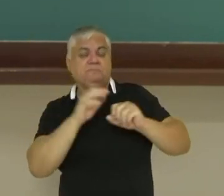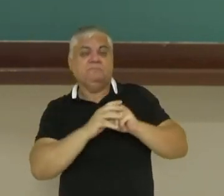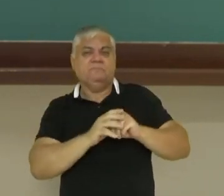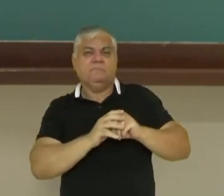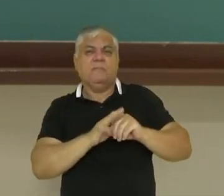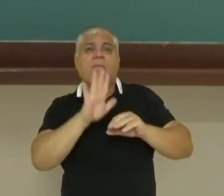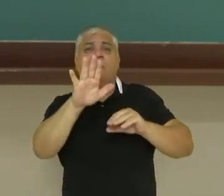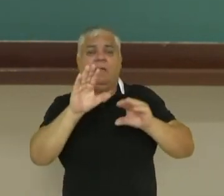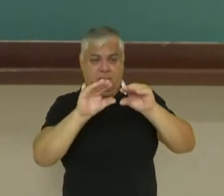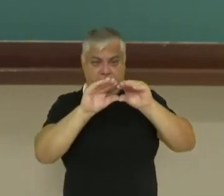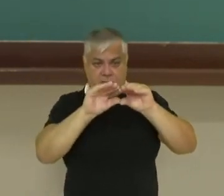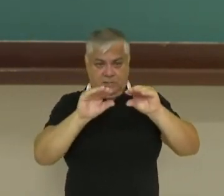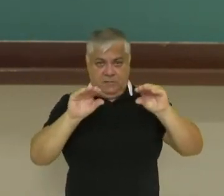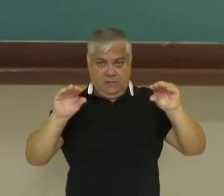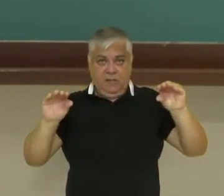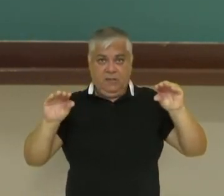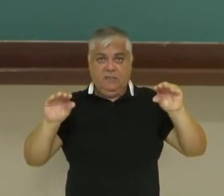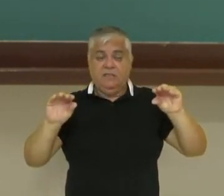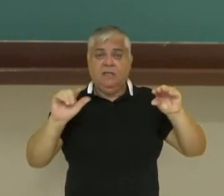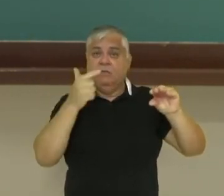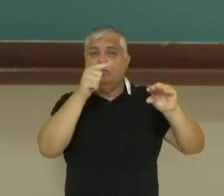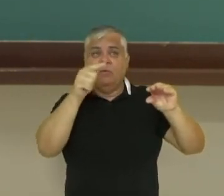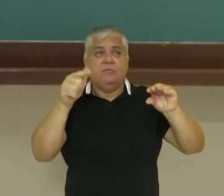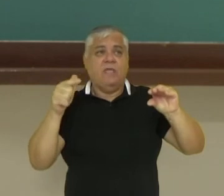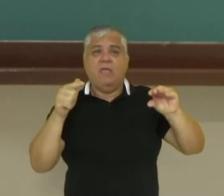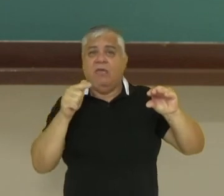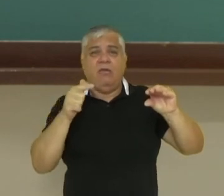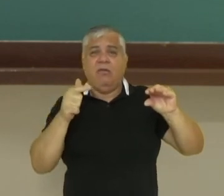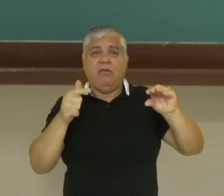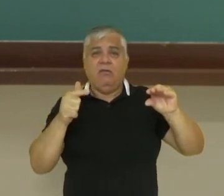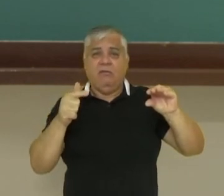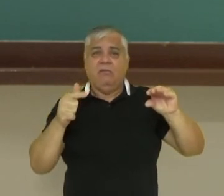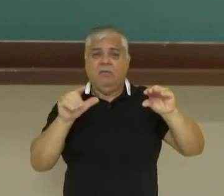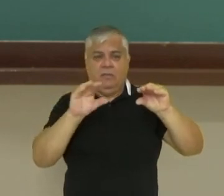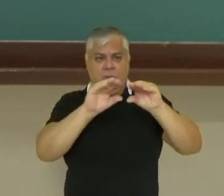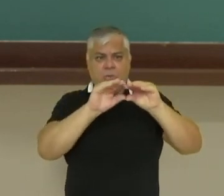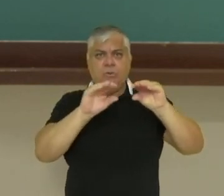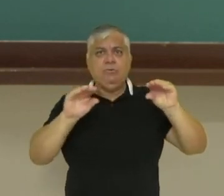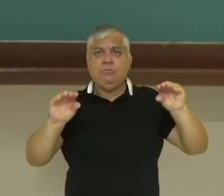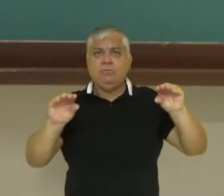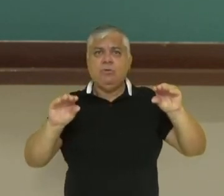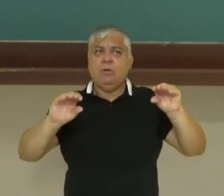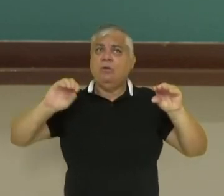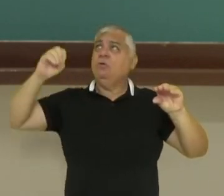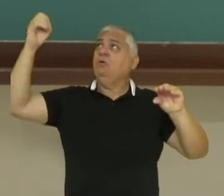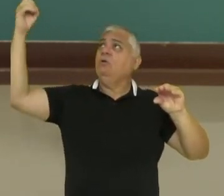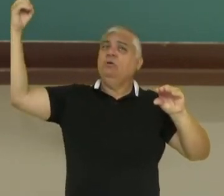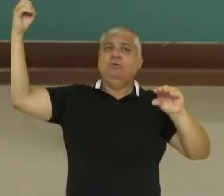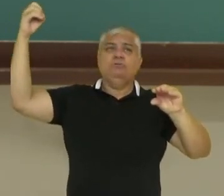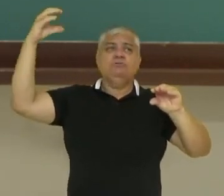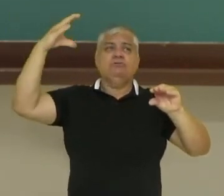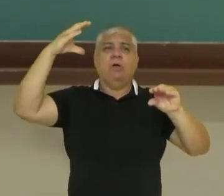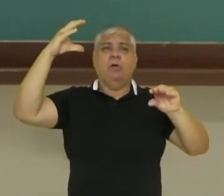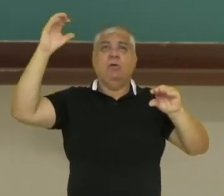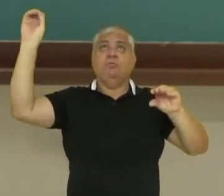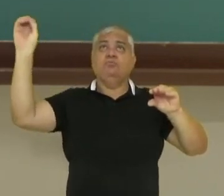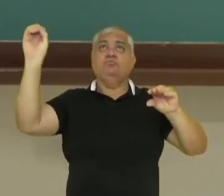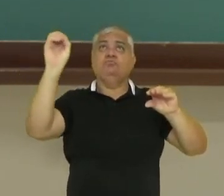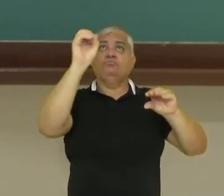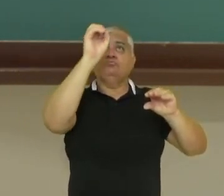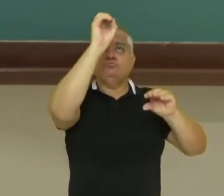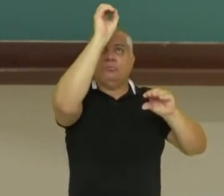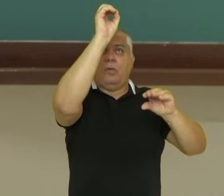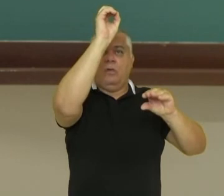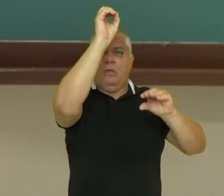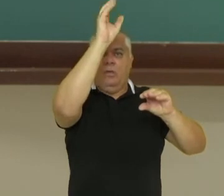possível perceber que se, né, não tivesse se a Terra fosse plana, você teria que ter o mesmo tempo, o mesmo horário que